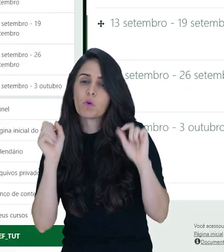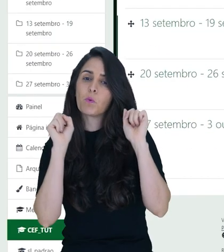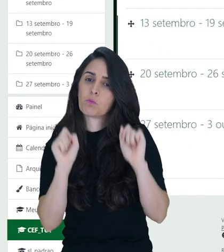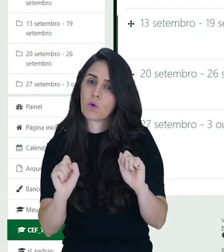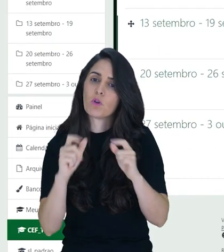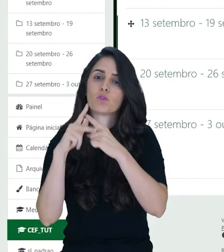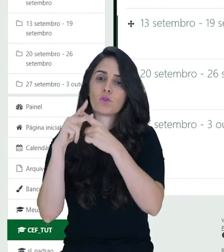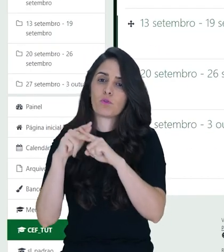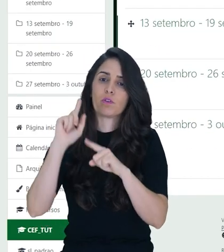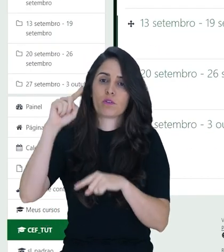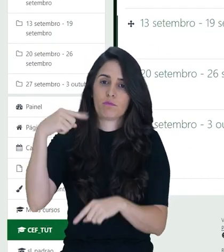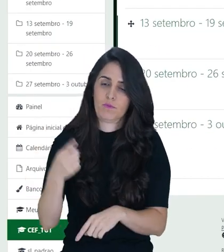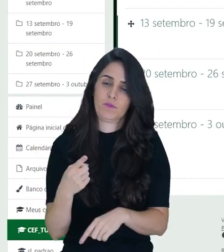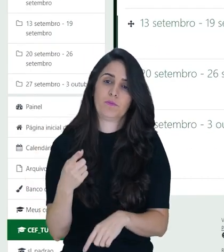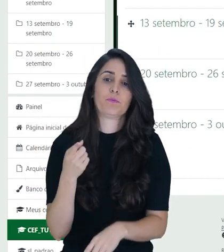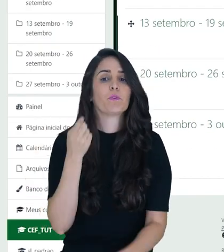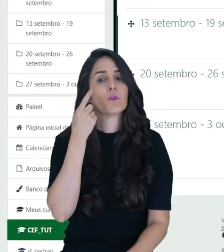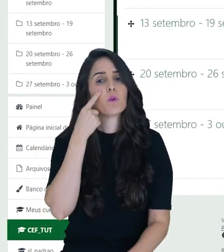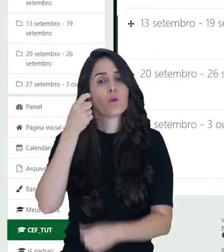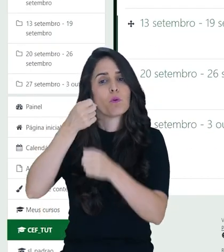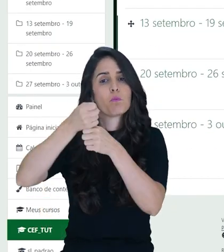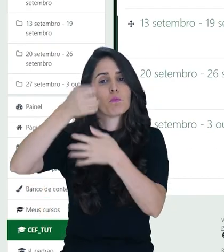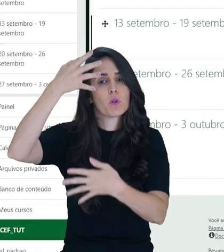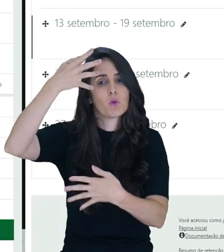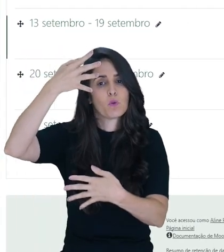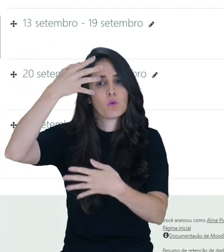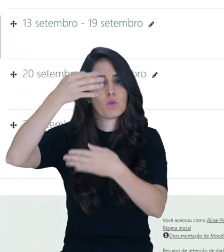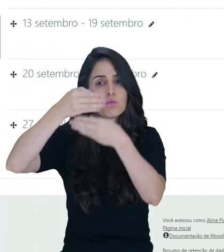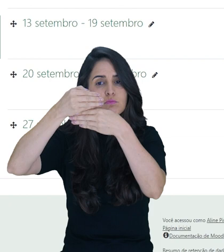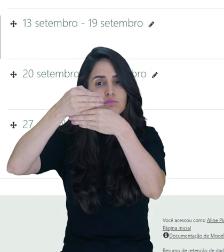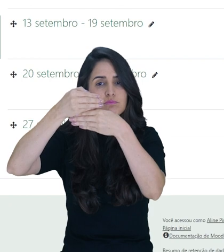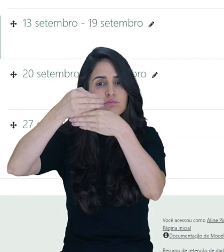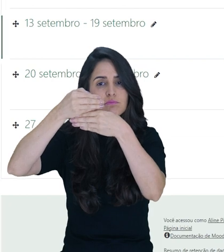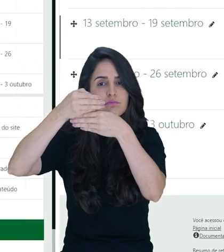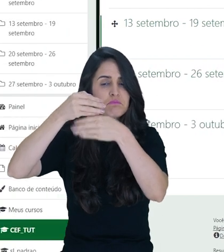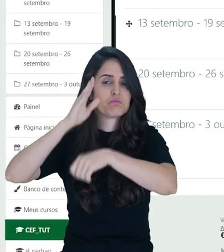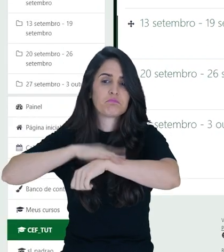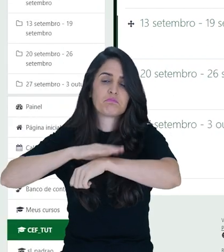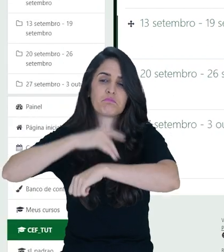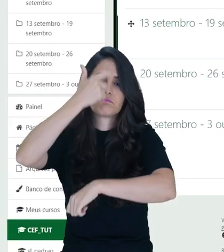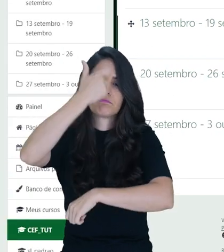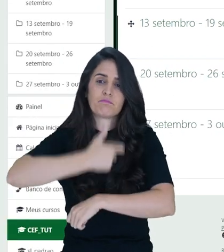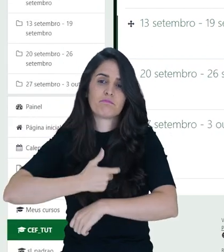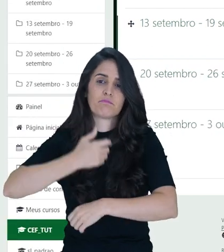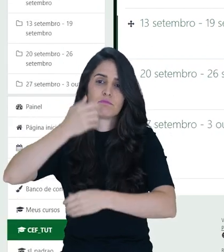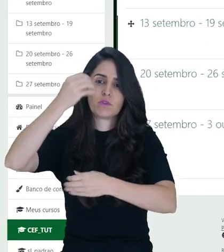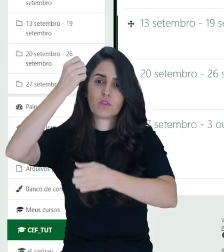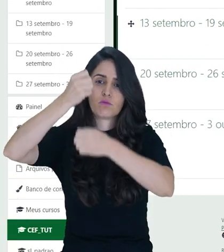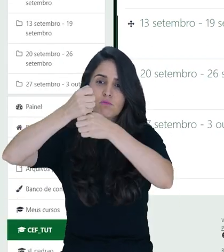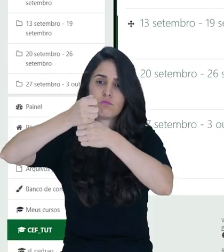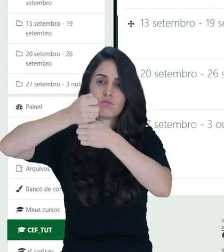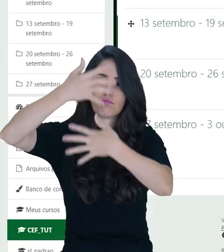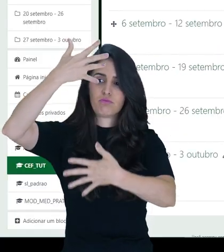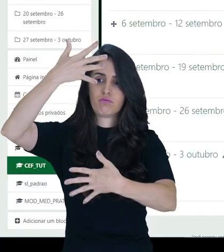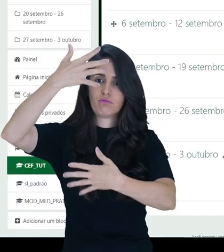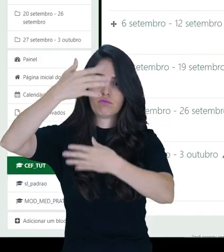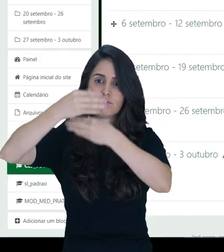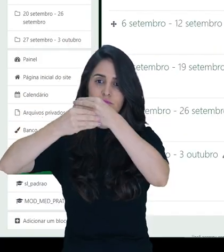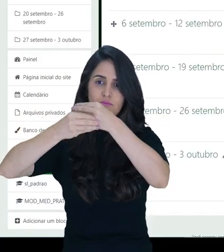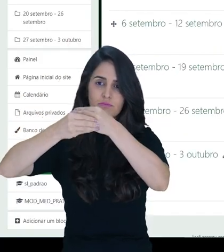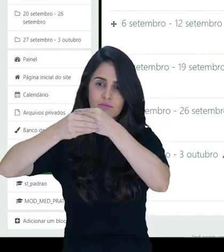voltando aqui é importante lembrar também que esse menu eu posso esconder e voltar a hora que eu quiser